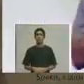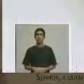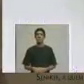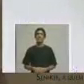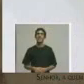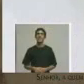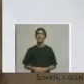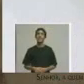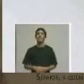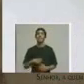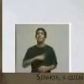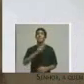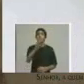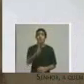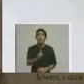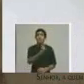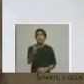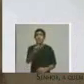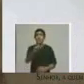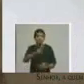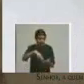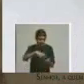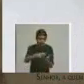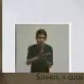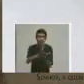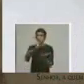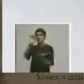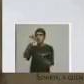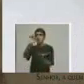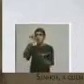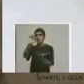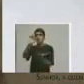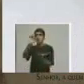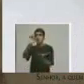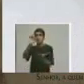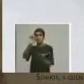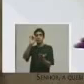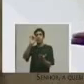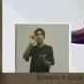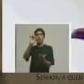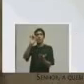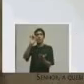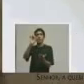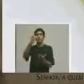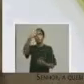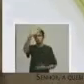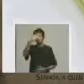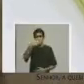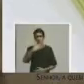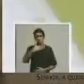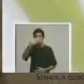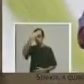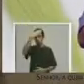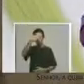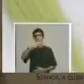nota. Não é difícil você ver se uma pessoa lê a Bíblia. A boca fala, com o coração está cheio. Na